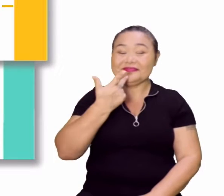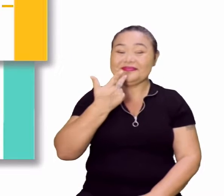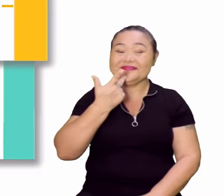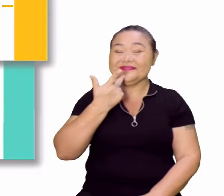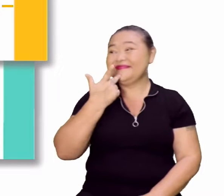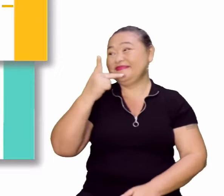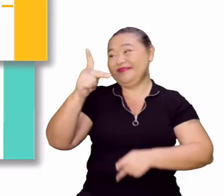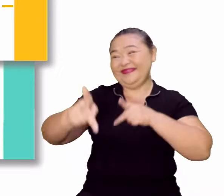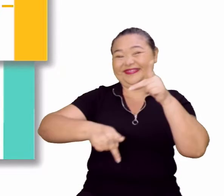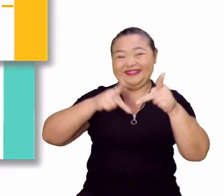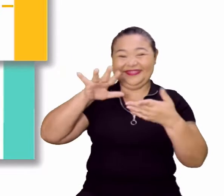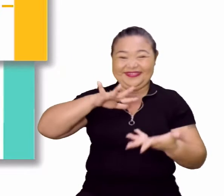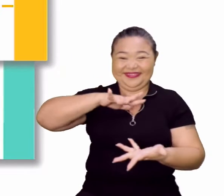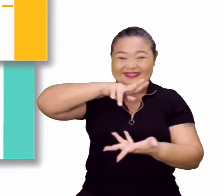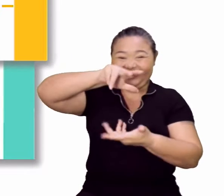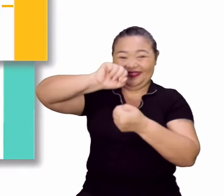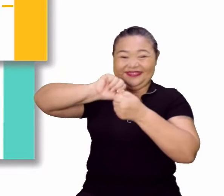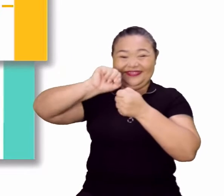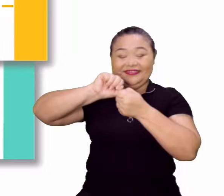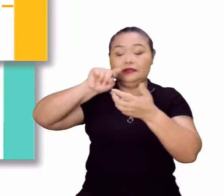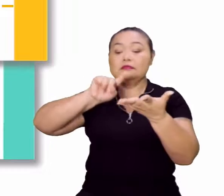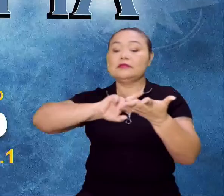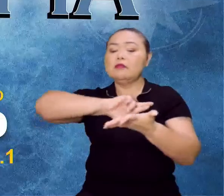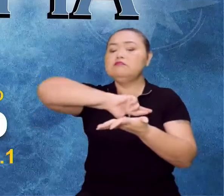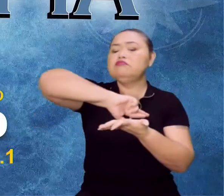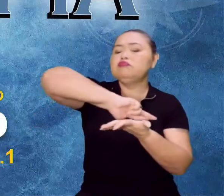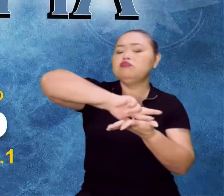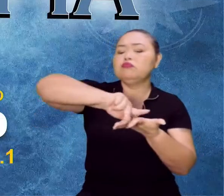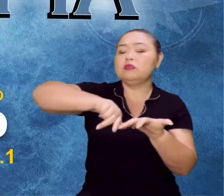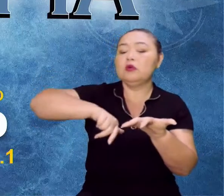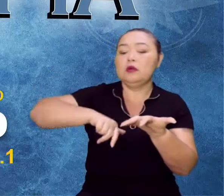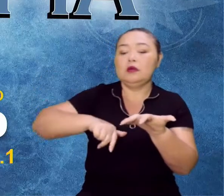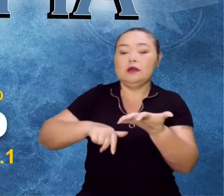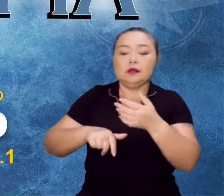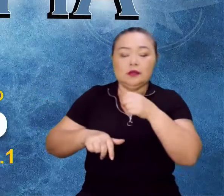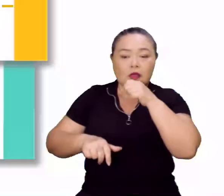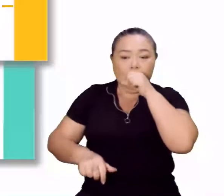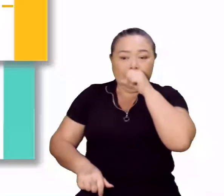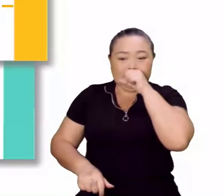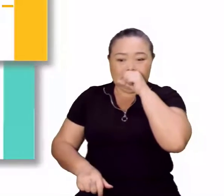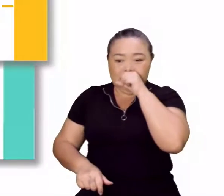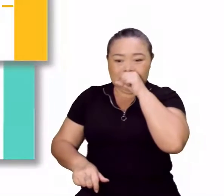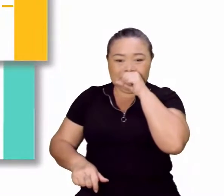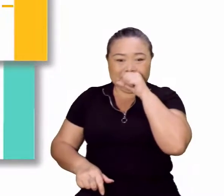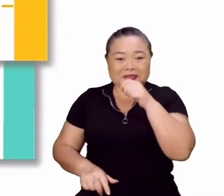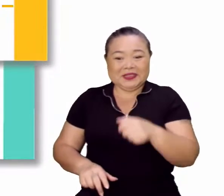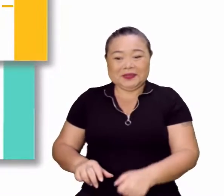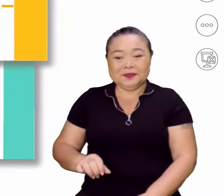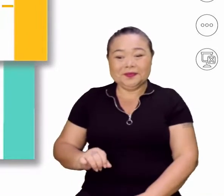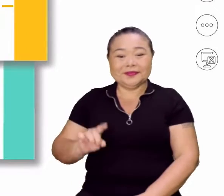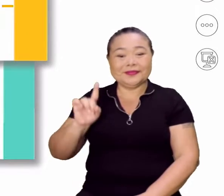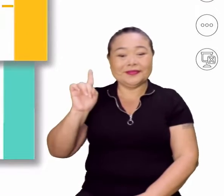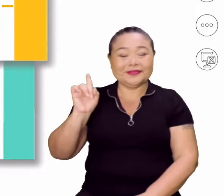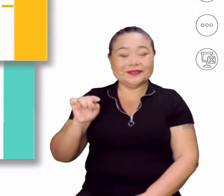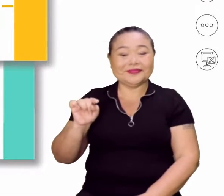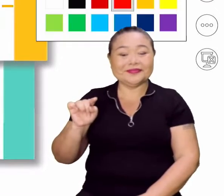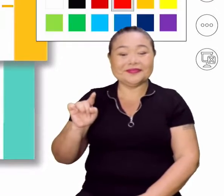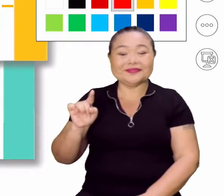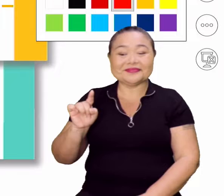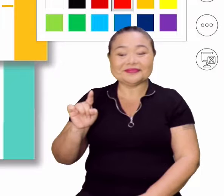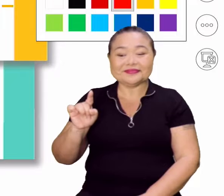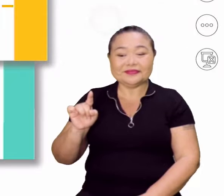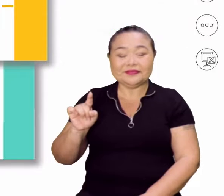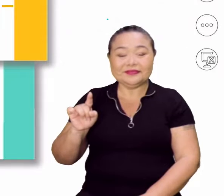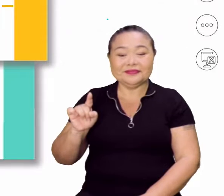falamos sobre população mundial e suas diversidades. Opa, vamos riscar aqui, ó, título.